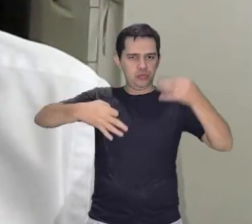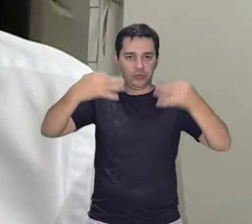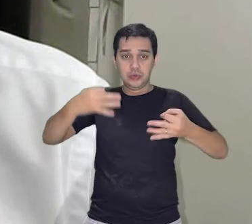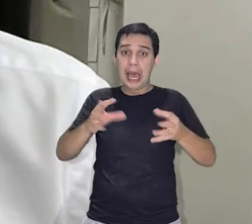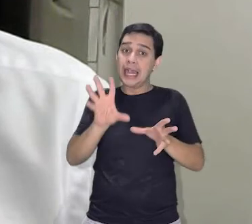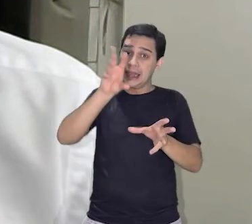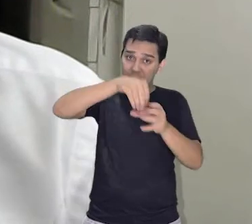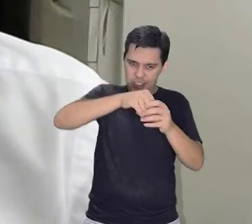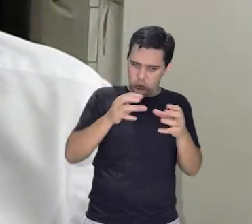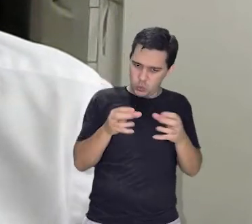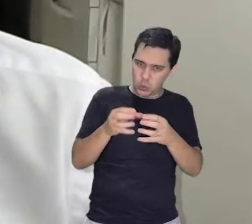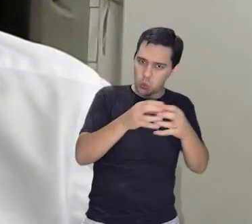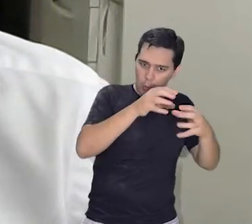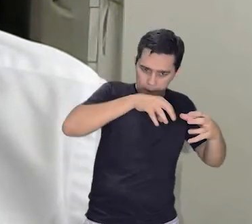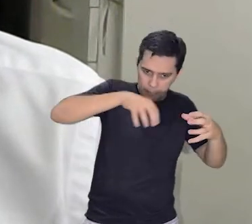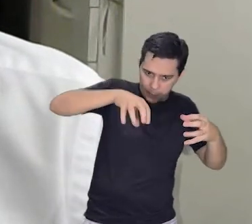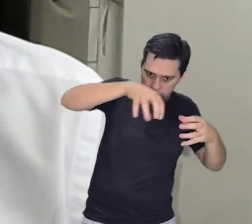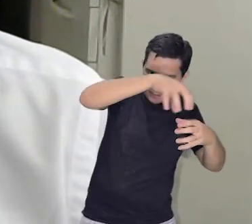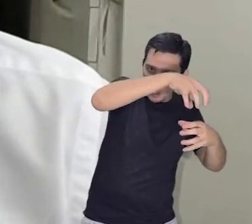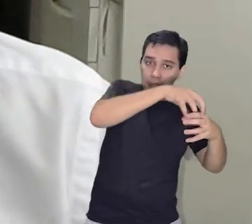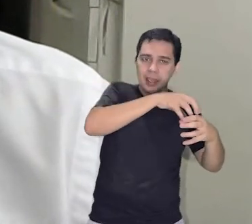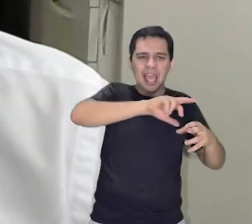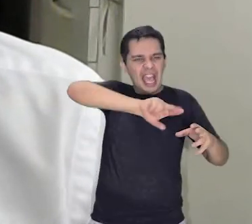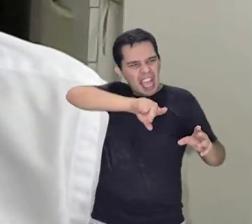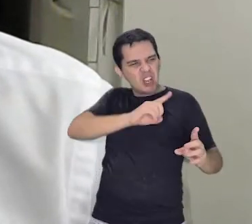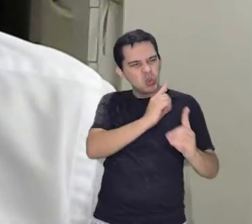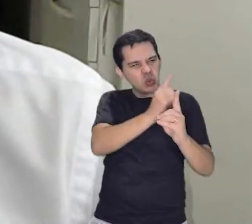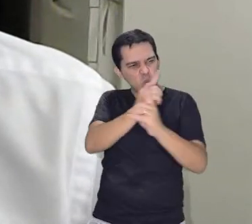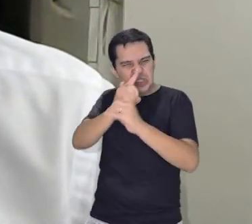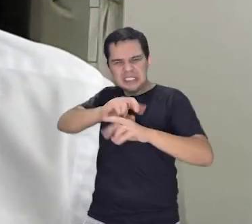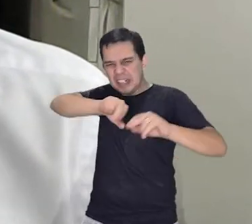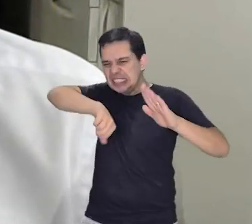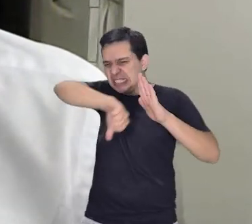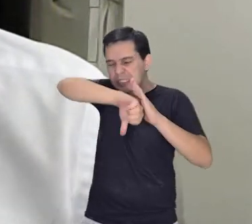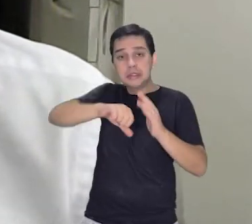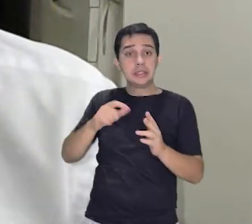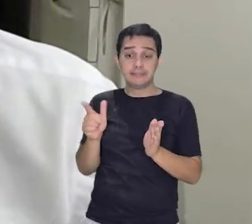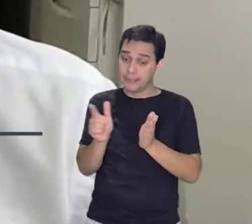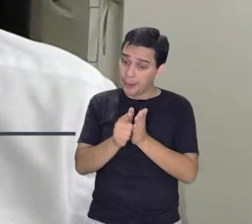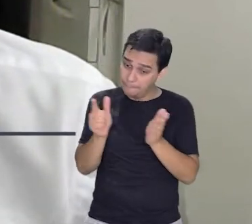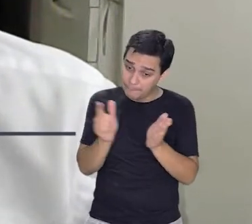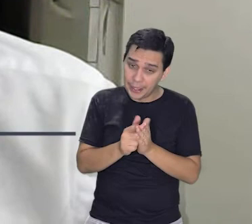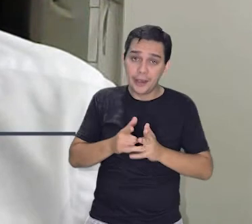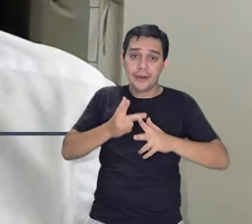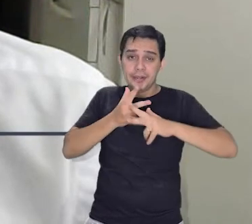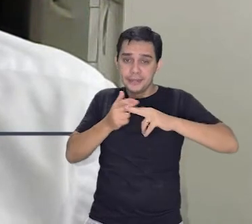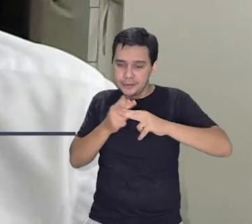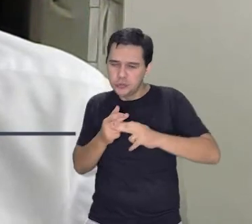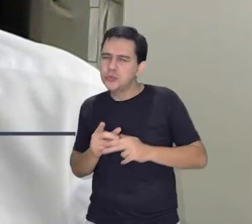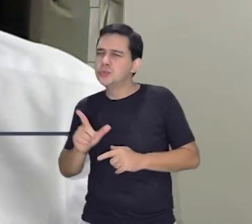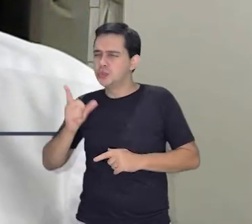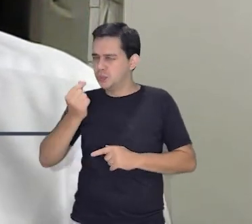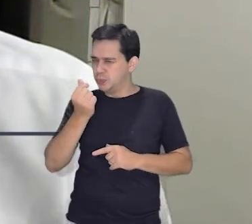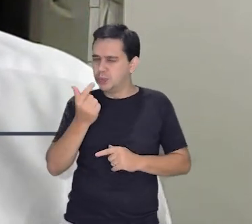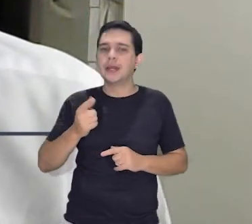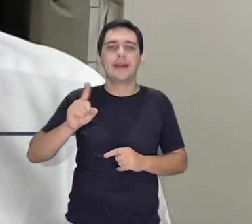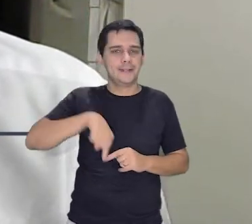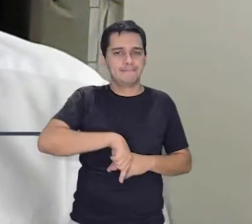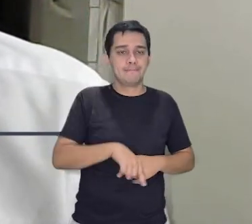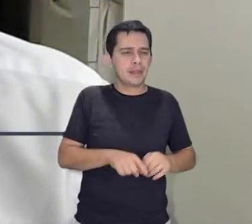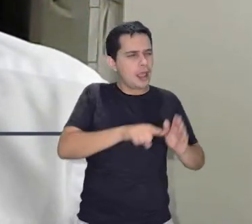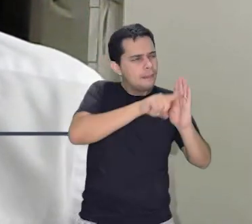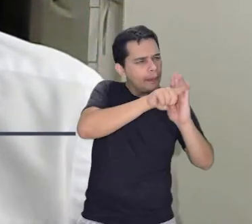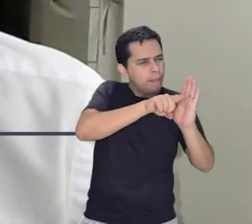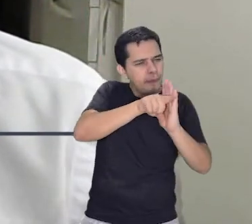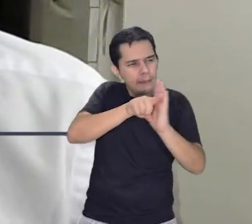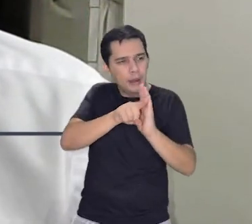Força Tarefa foi identificada a prática de diversos atos de lavagem de dinheiro. As investigações elas começaram efetivamente a partir de